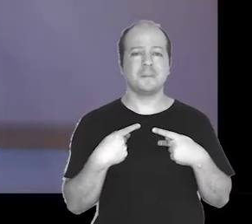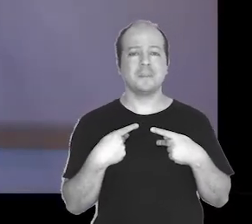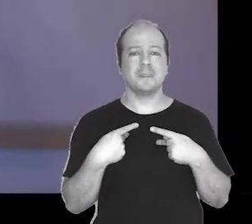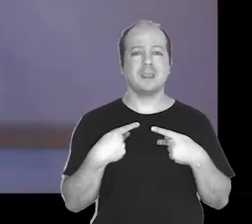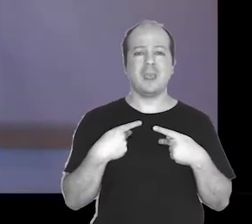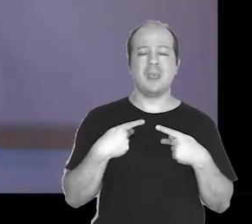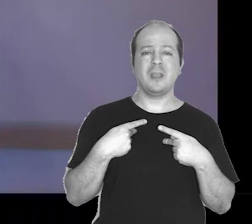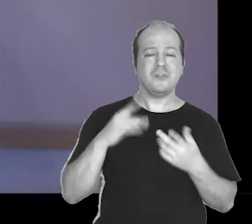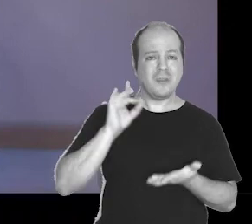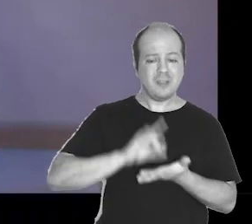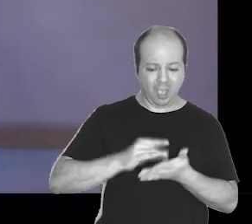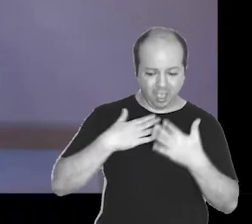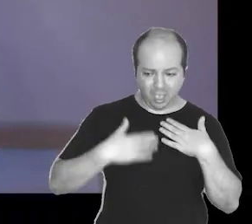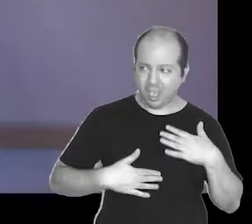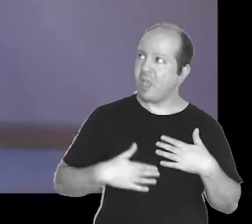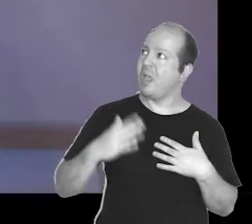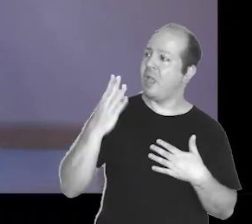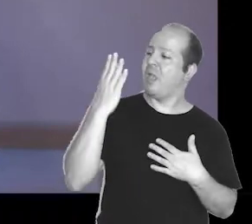Narcisicamente,